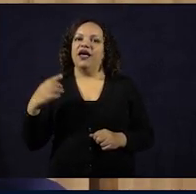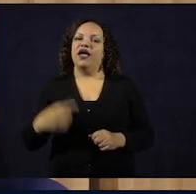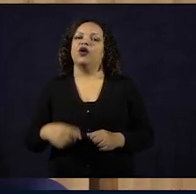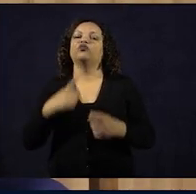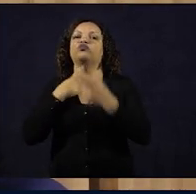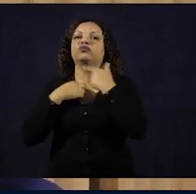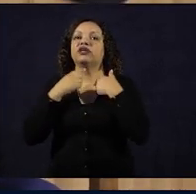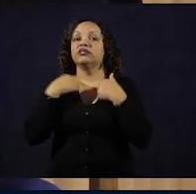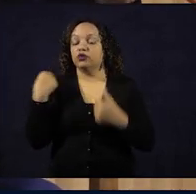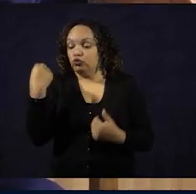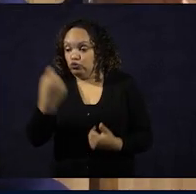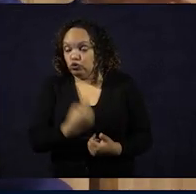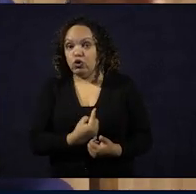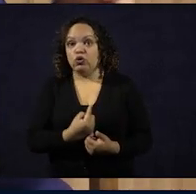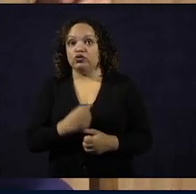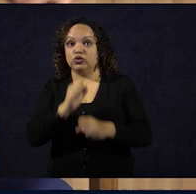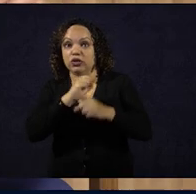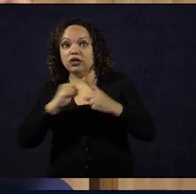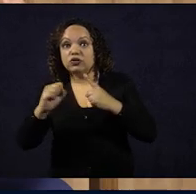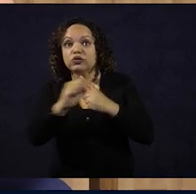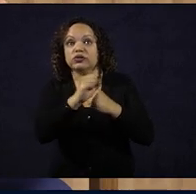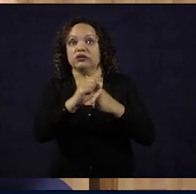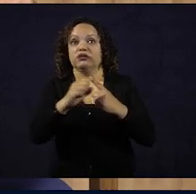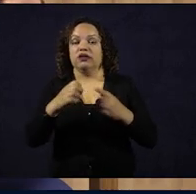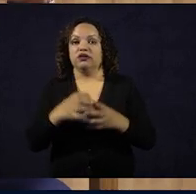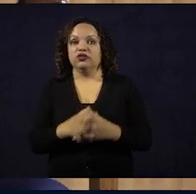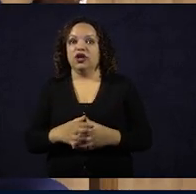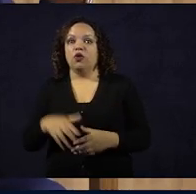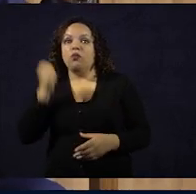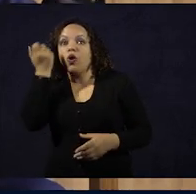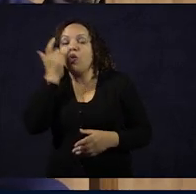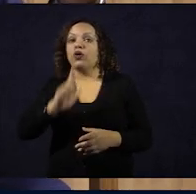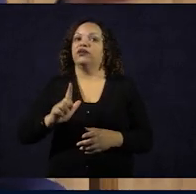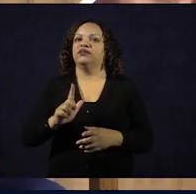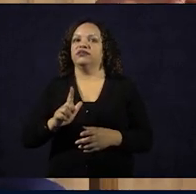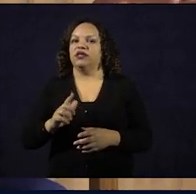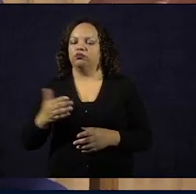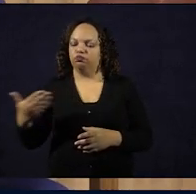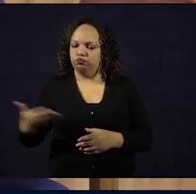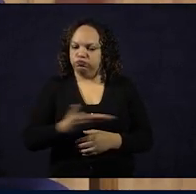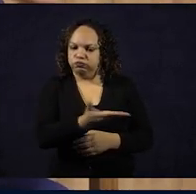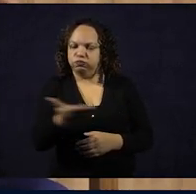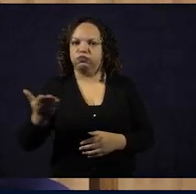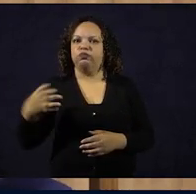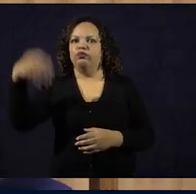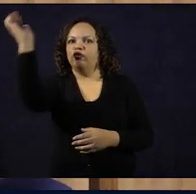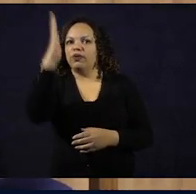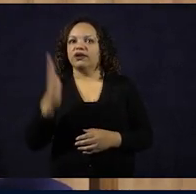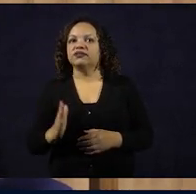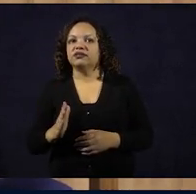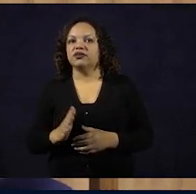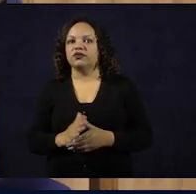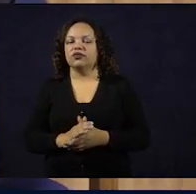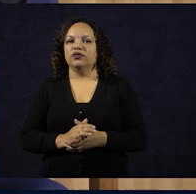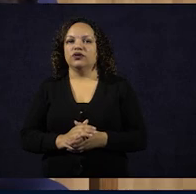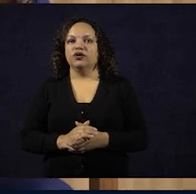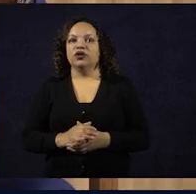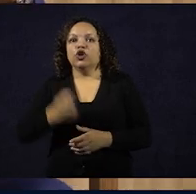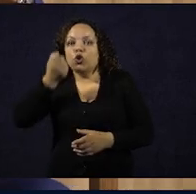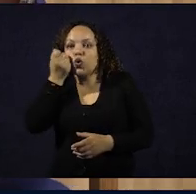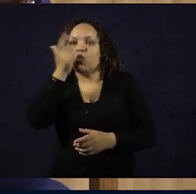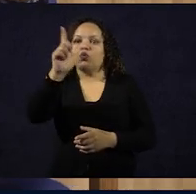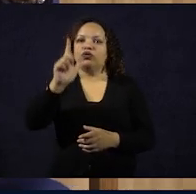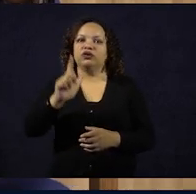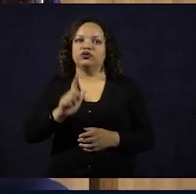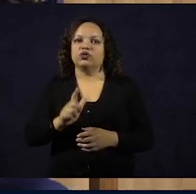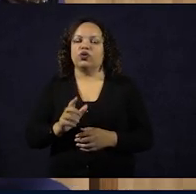da nossa sociedade é uma conquista da sociedade brasileira é que conquistou